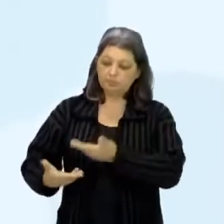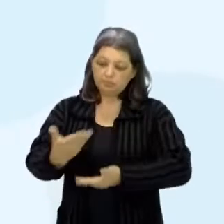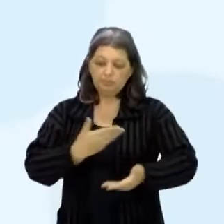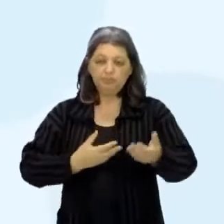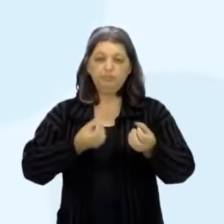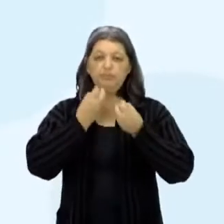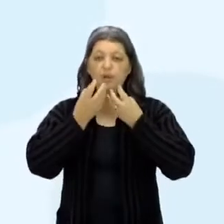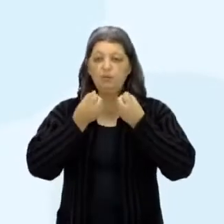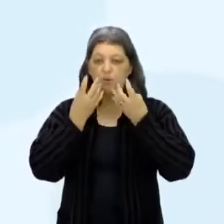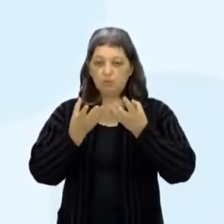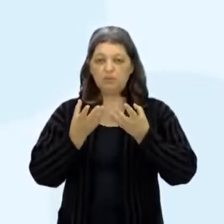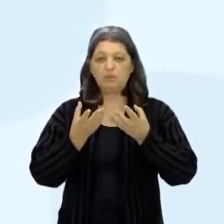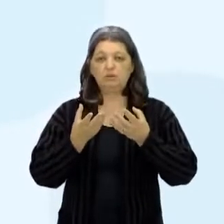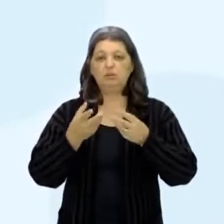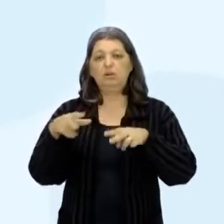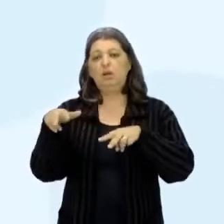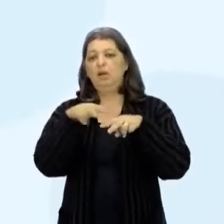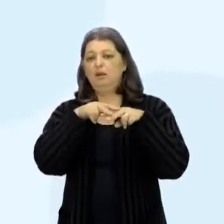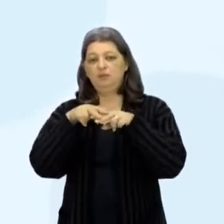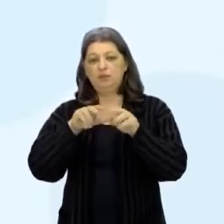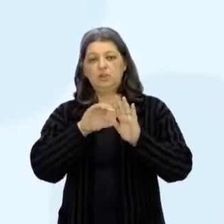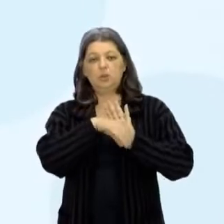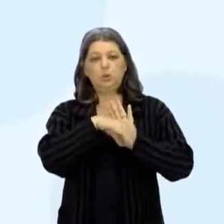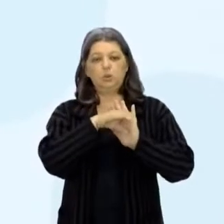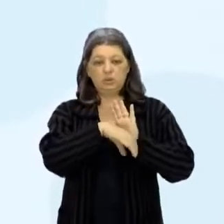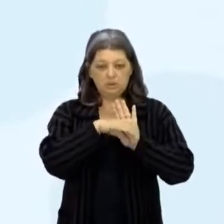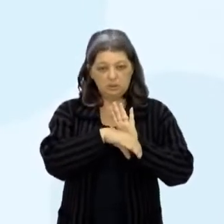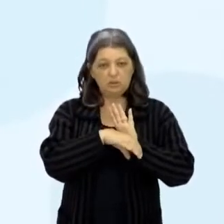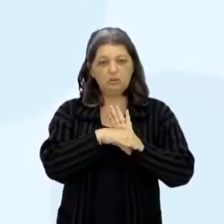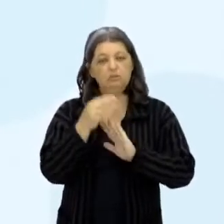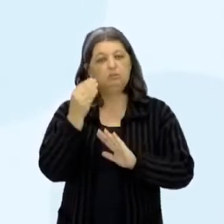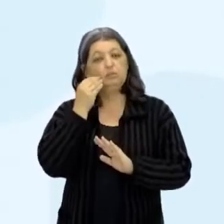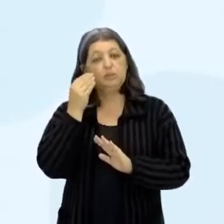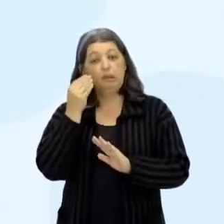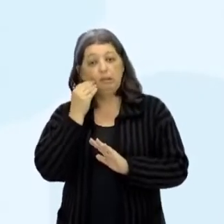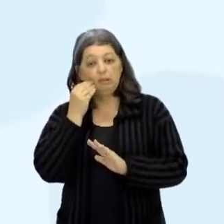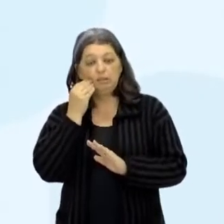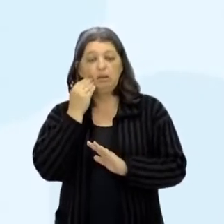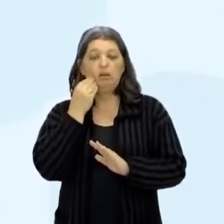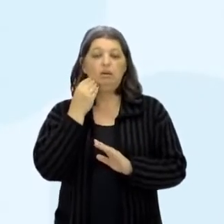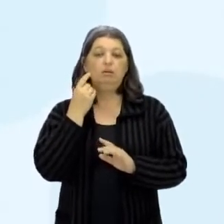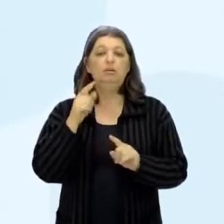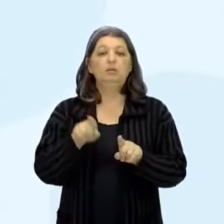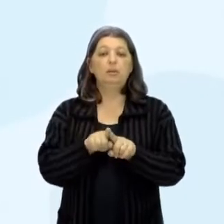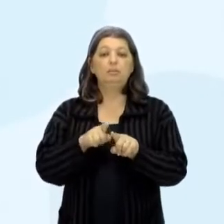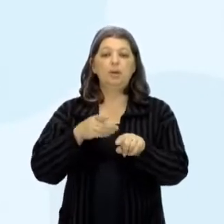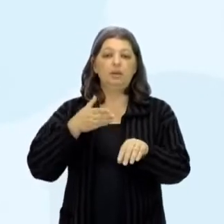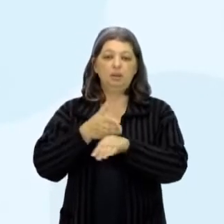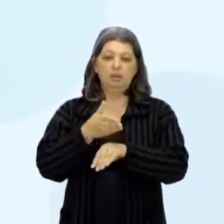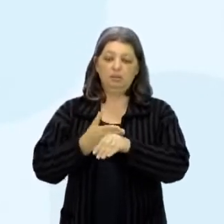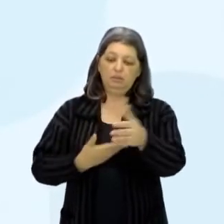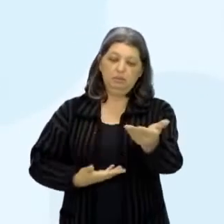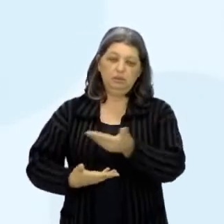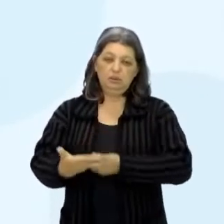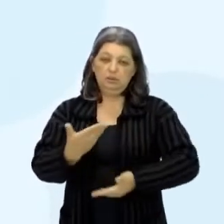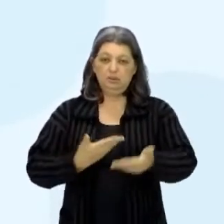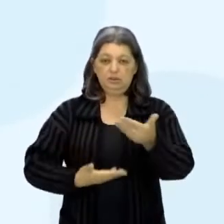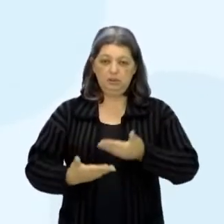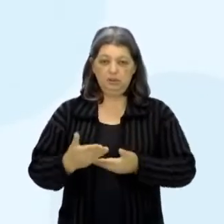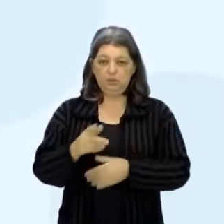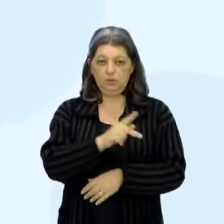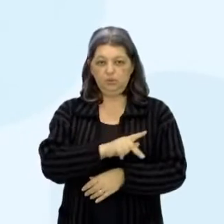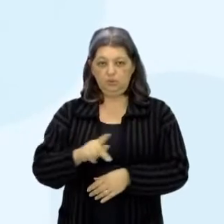informações, revisar conceitos, testar hipóteses, interagir no chat com o professor Joel